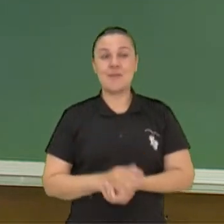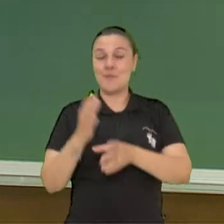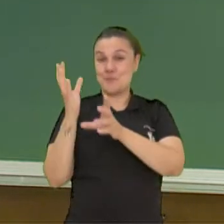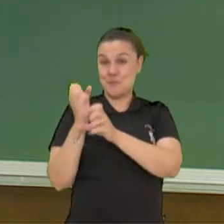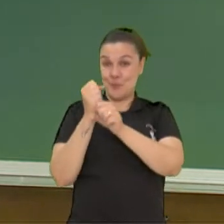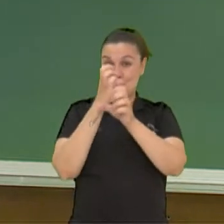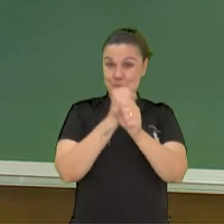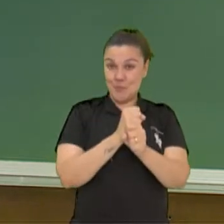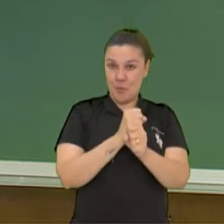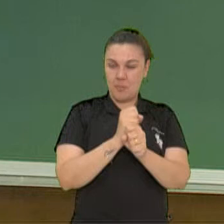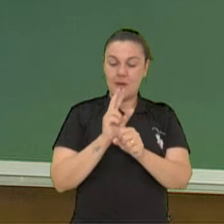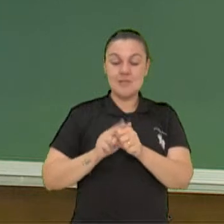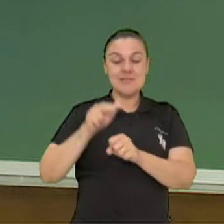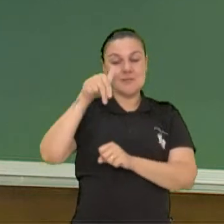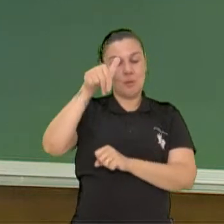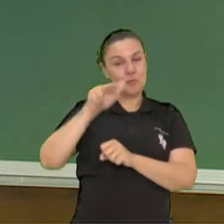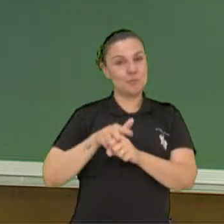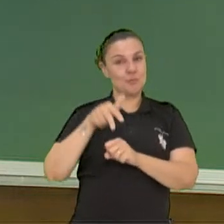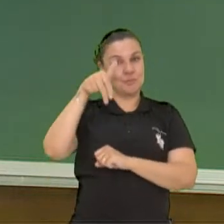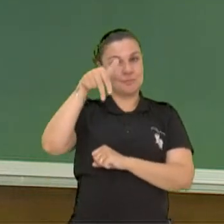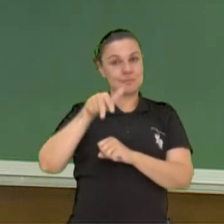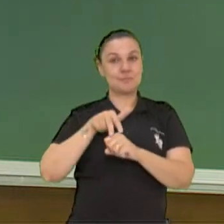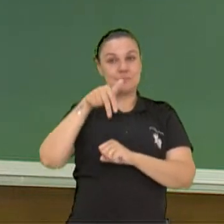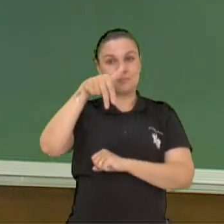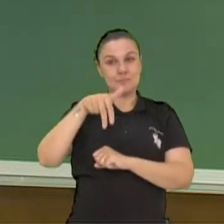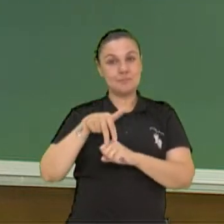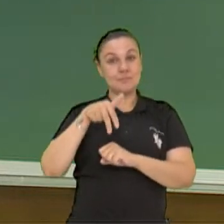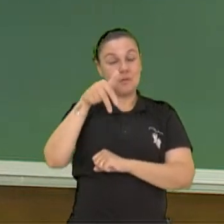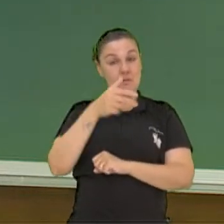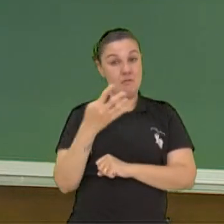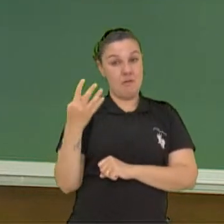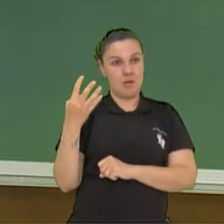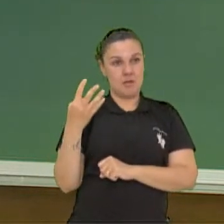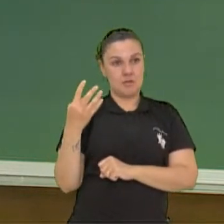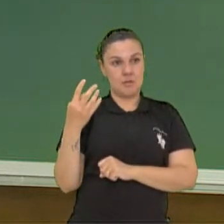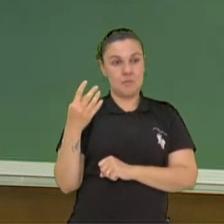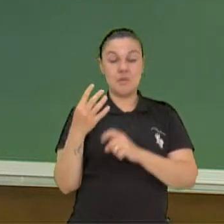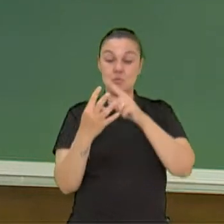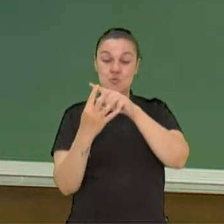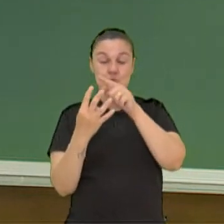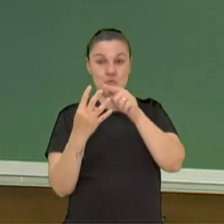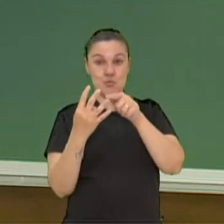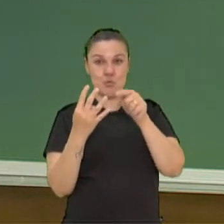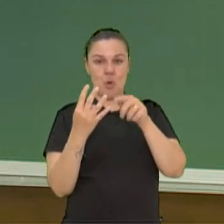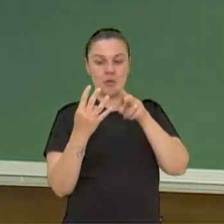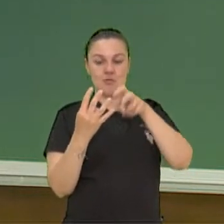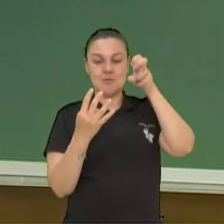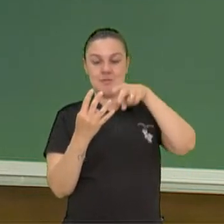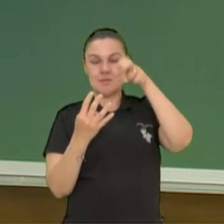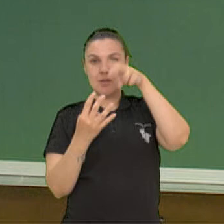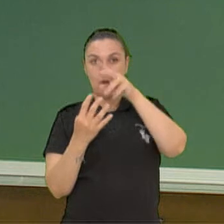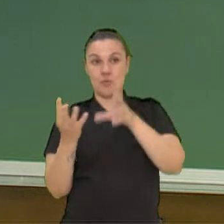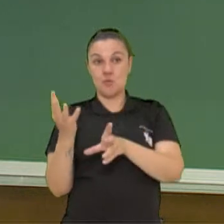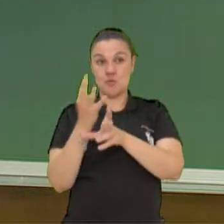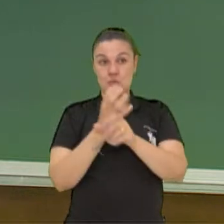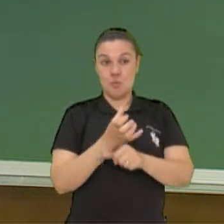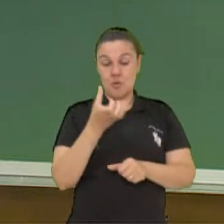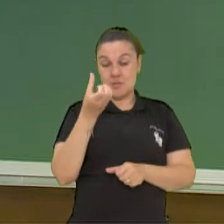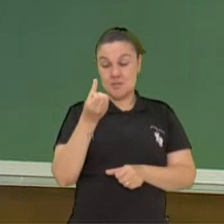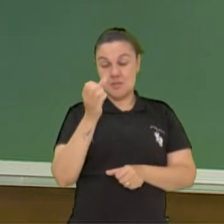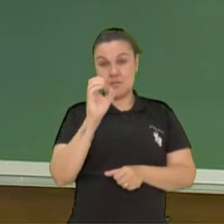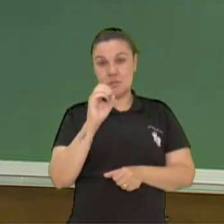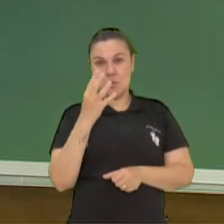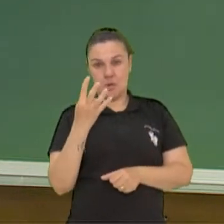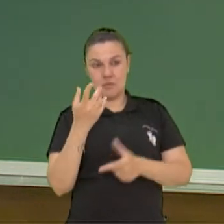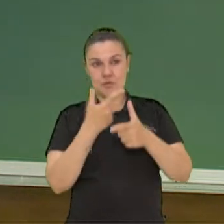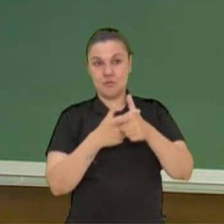melhor média? Qual atleta teve a melhor média? Então vamos lá. Somar os saltos e dividir pela quantidade de